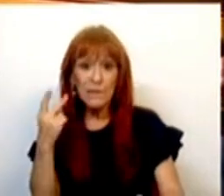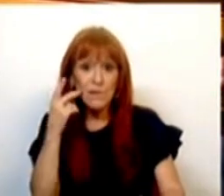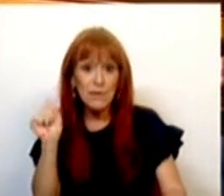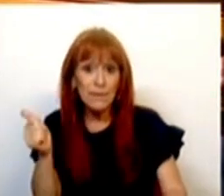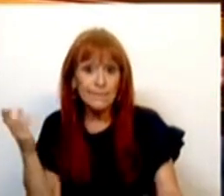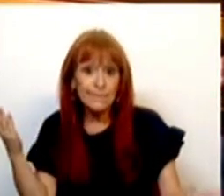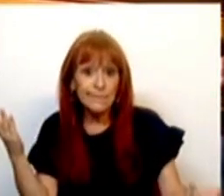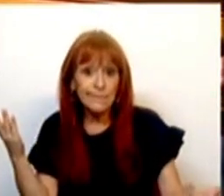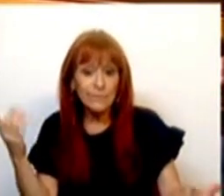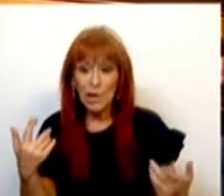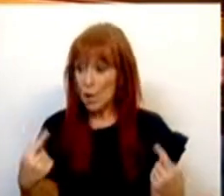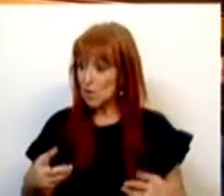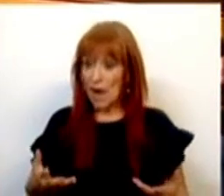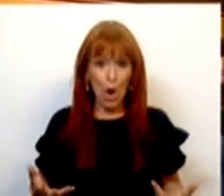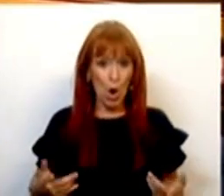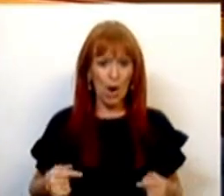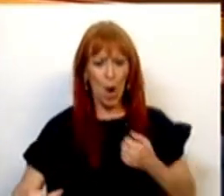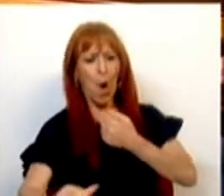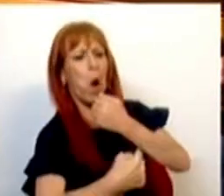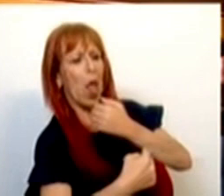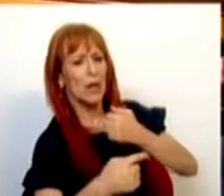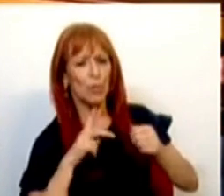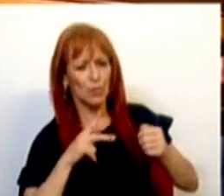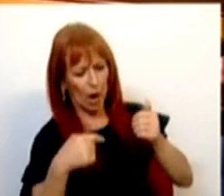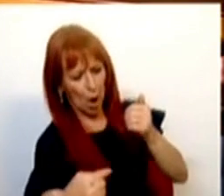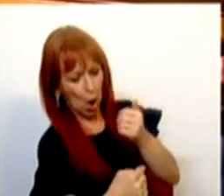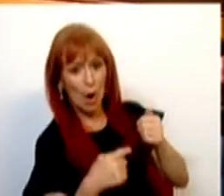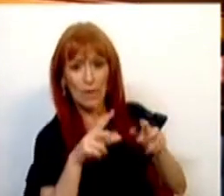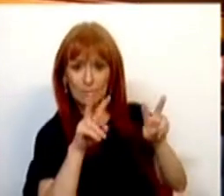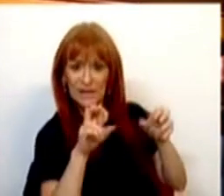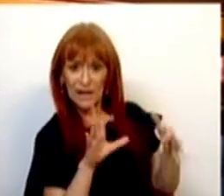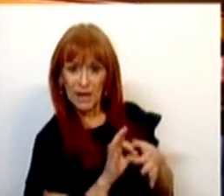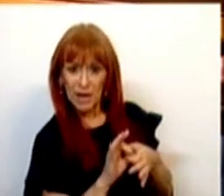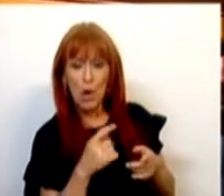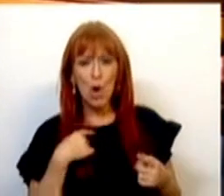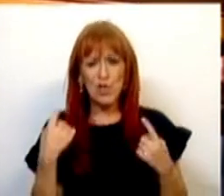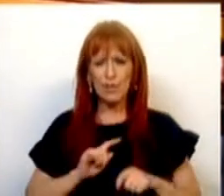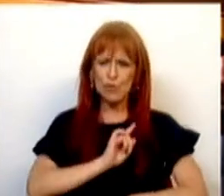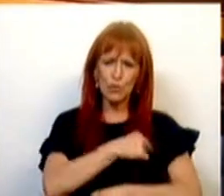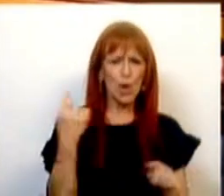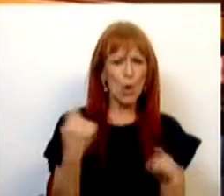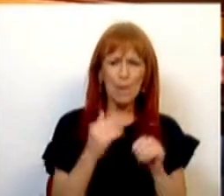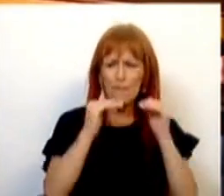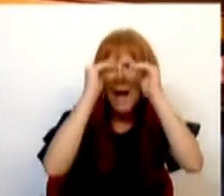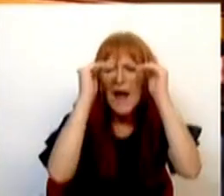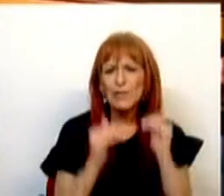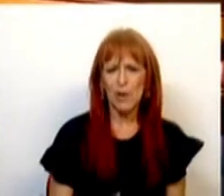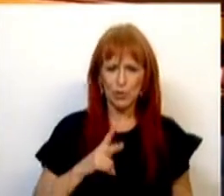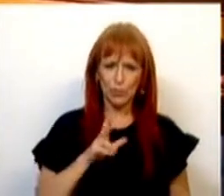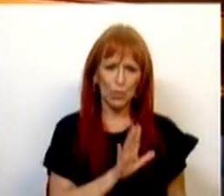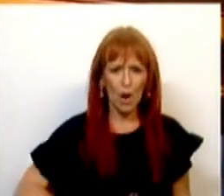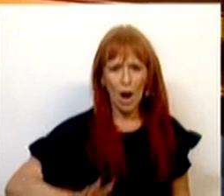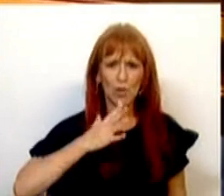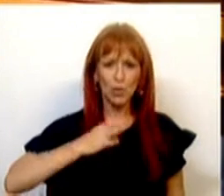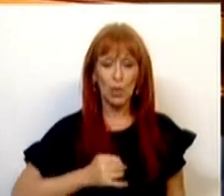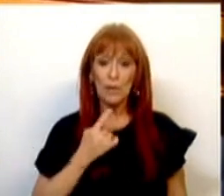bem, estamos neste momento na cauda do país relativamente a essa matéria. Temos efetivamente o poder de compra mais baixo do país, mas também, como